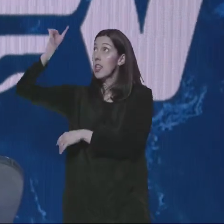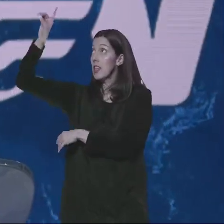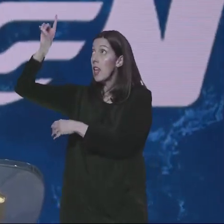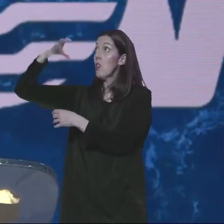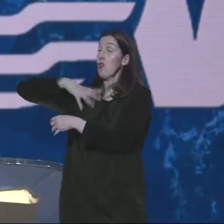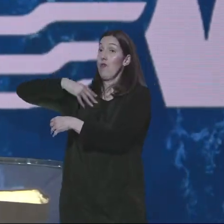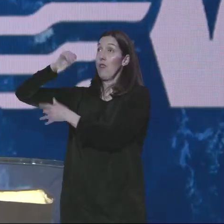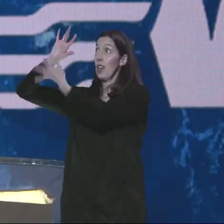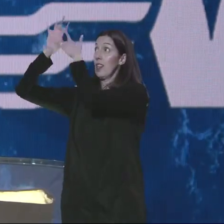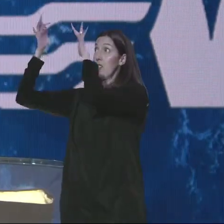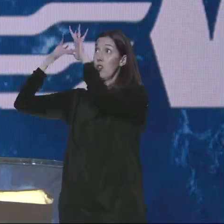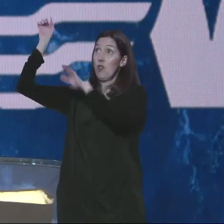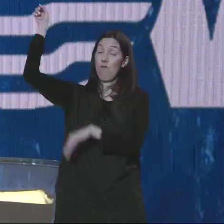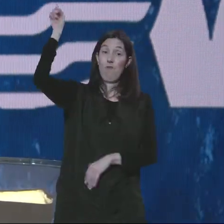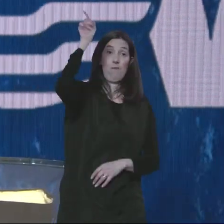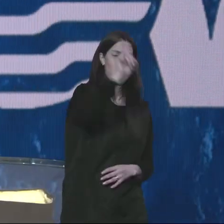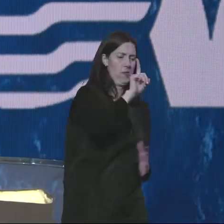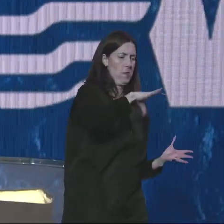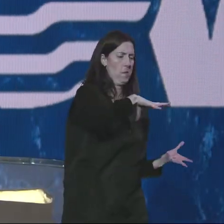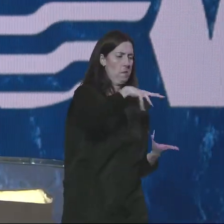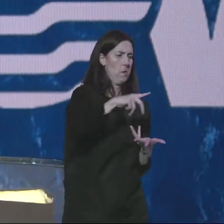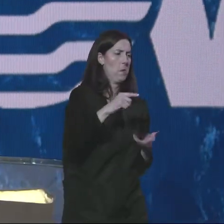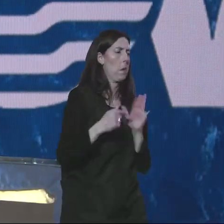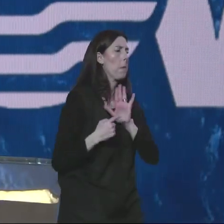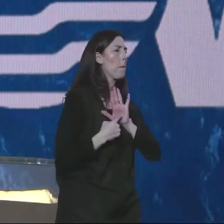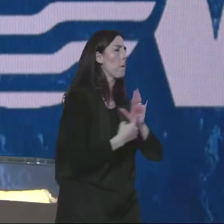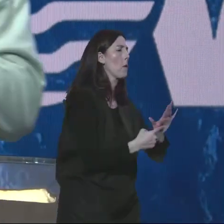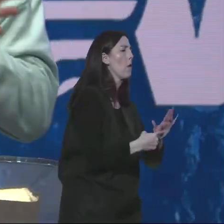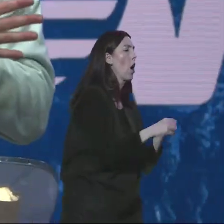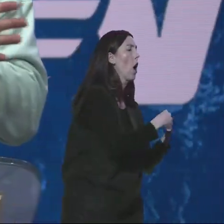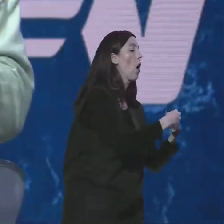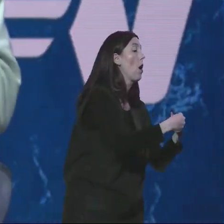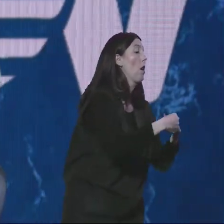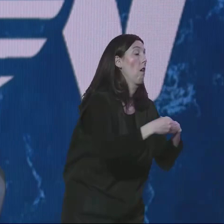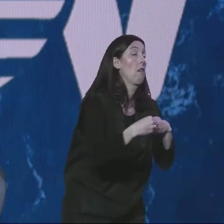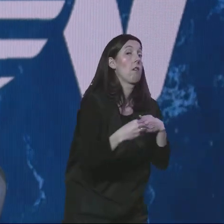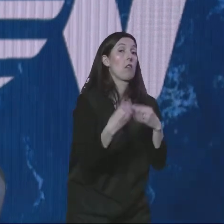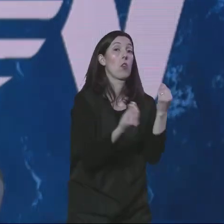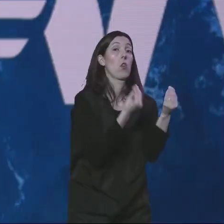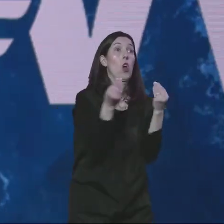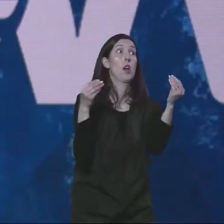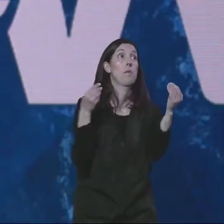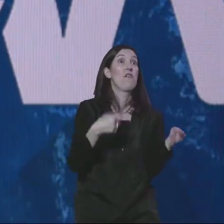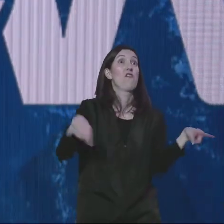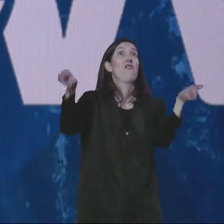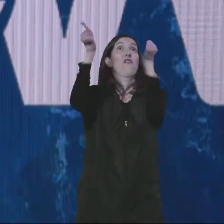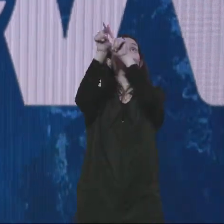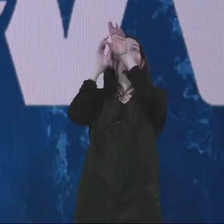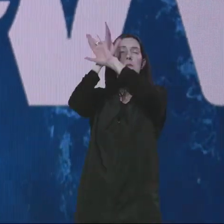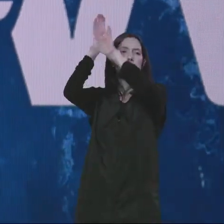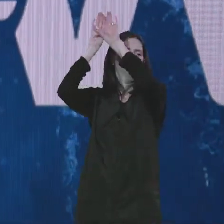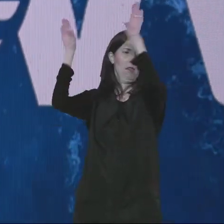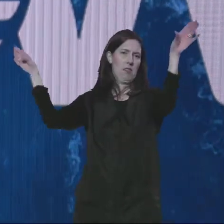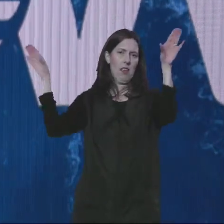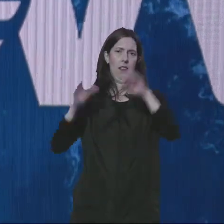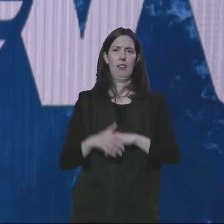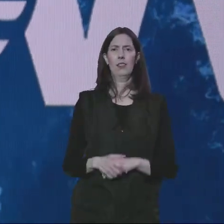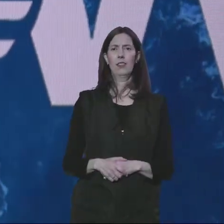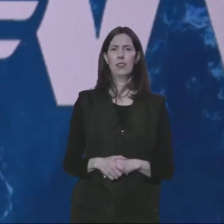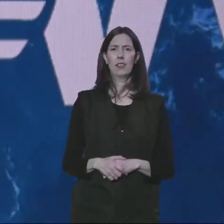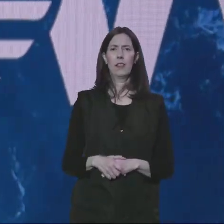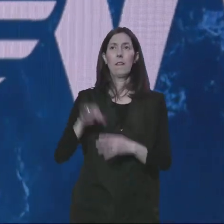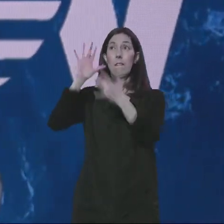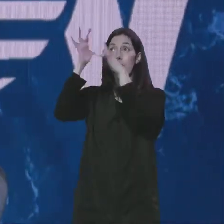e andou entre nós para nos mostrar o caminho de volta ao paraíso, porque a gente se desviou. E aí Jesus